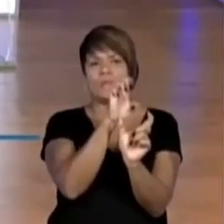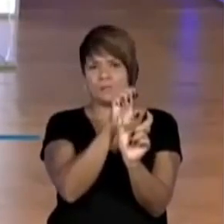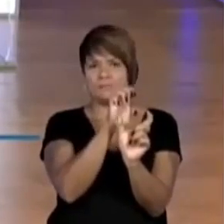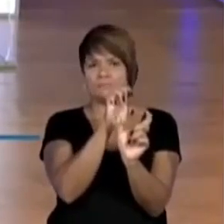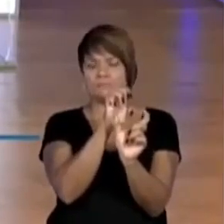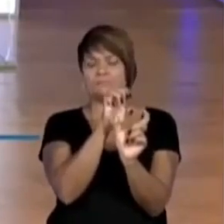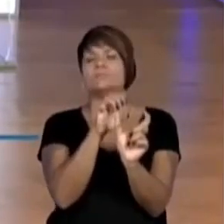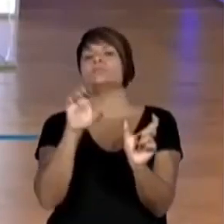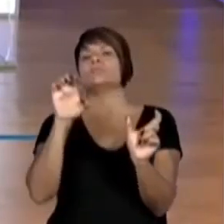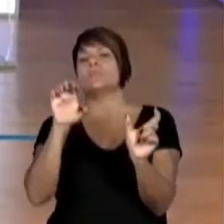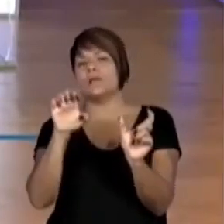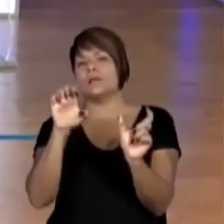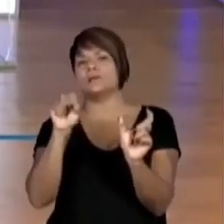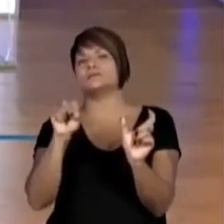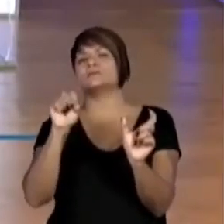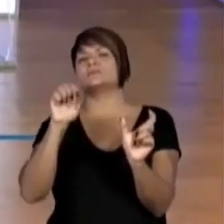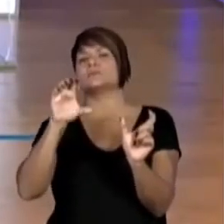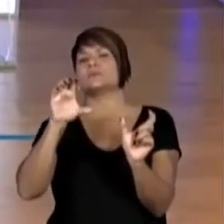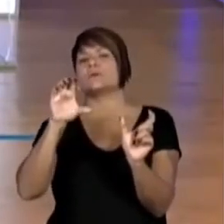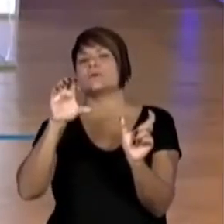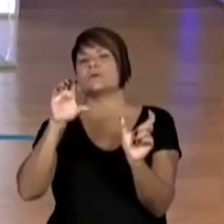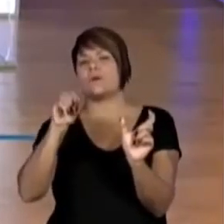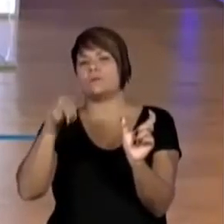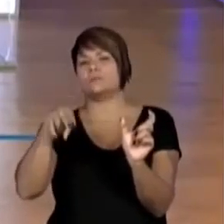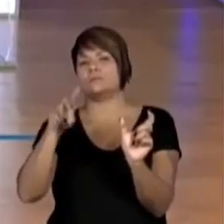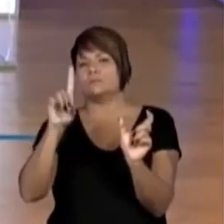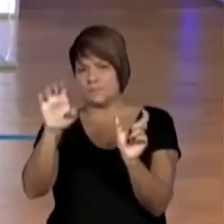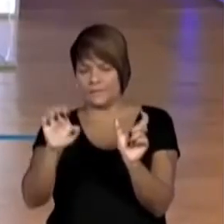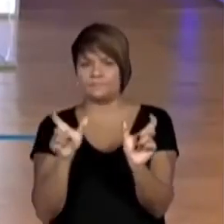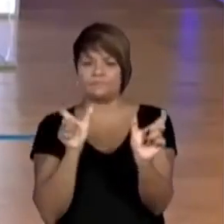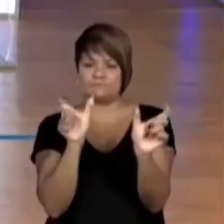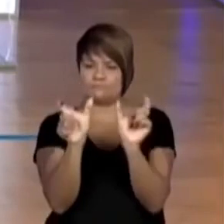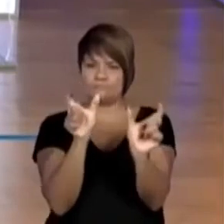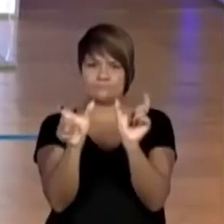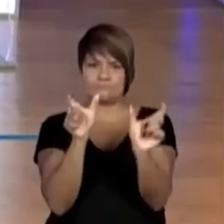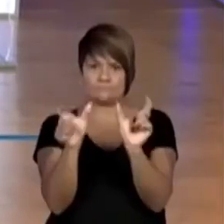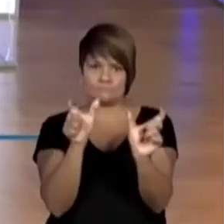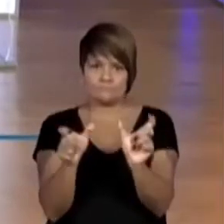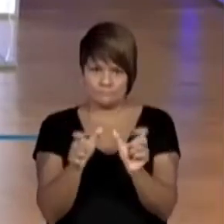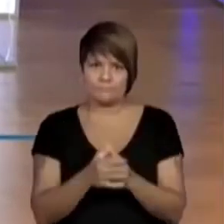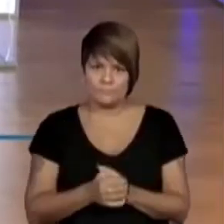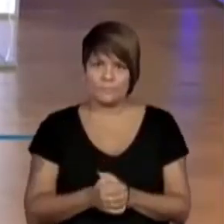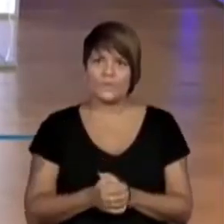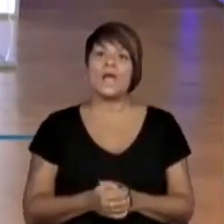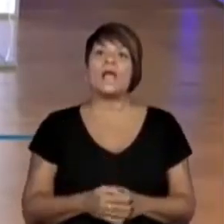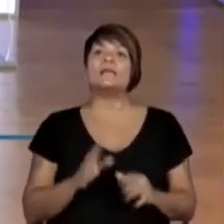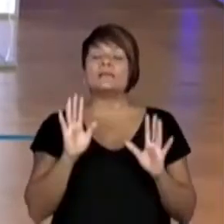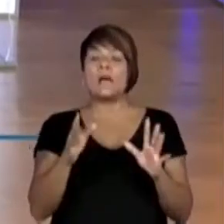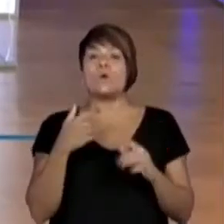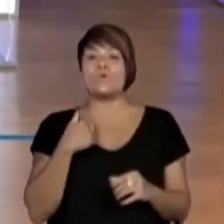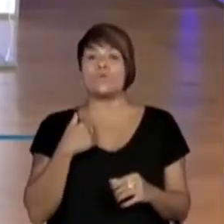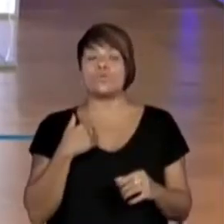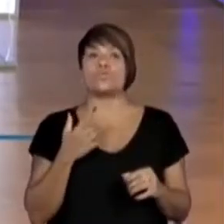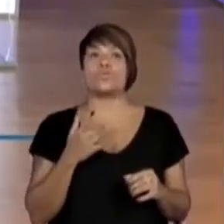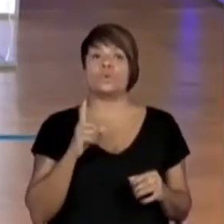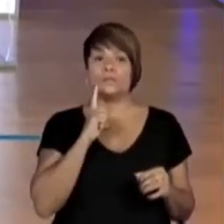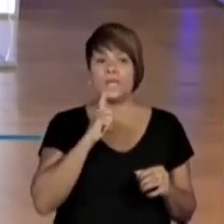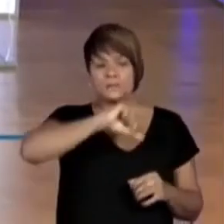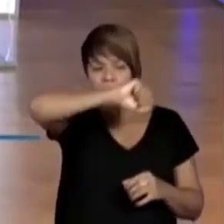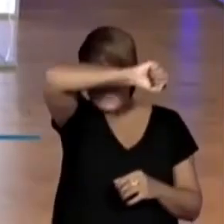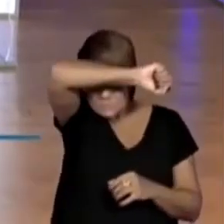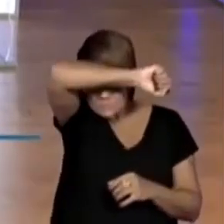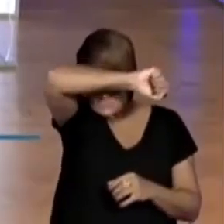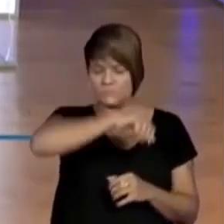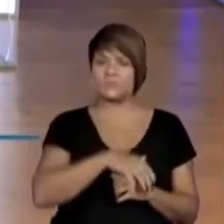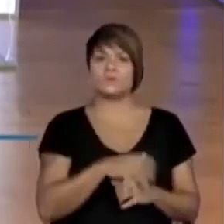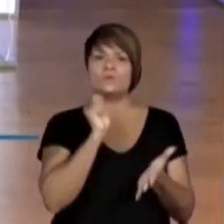iguais. Exatamente. E se eu souber escrever uma, eu vou saber escrever a outra. Exato. Mas e aí, professor? Esconde, esconde.